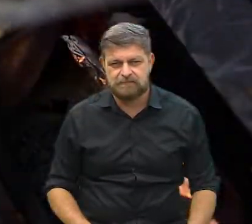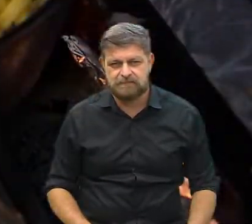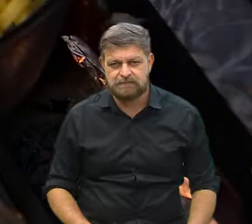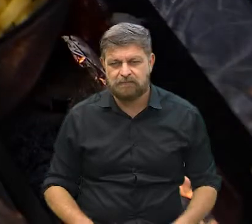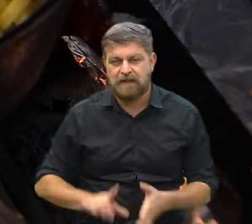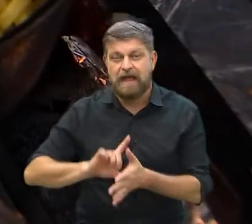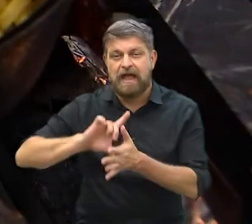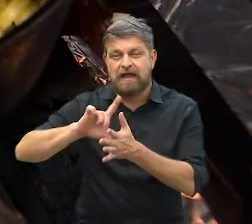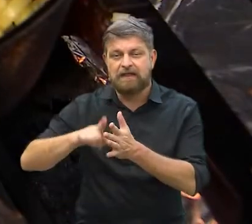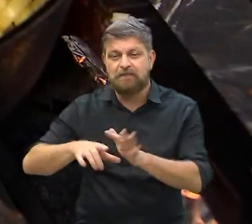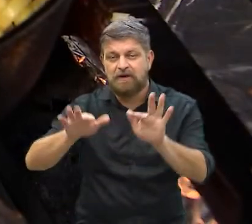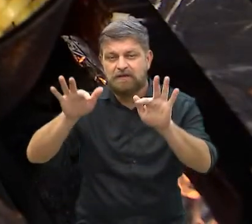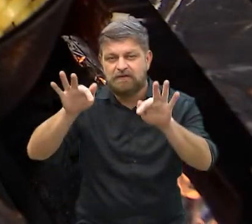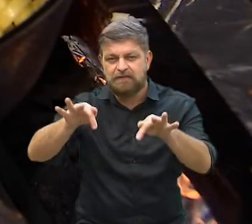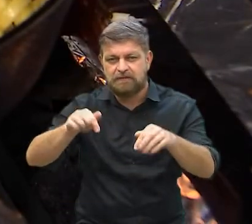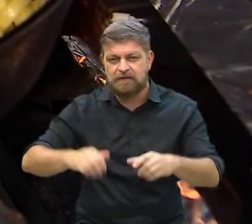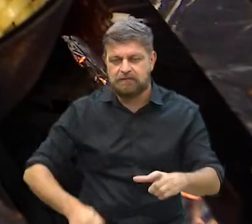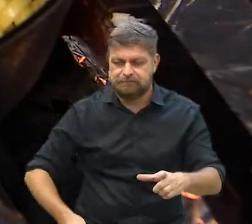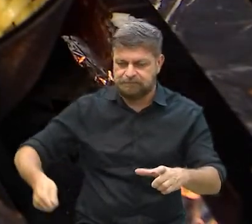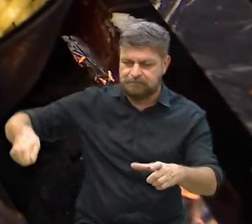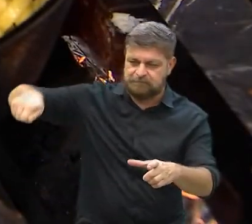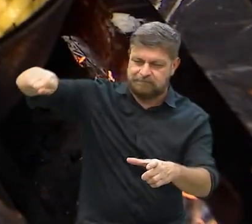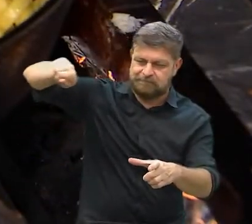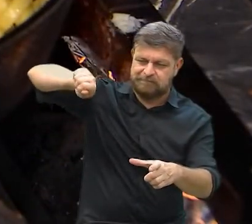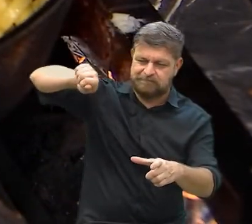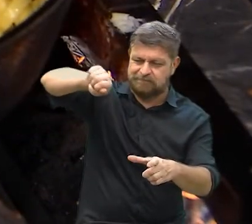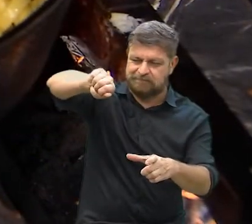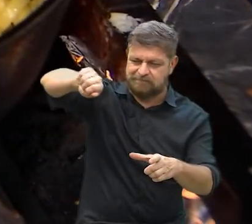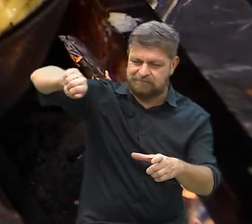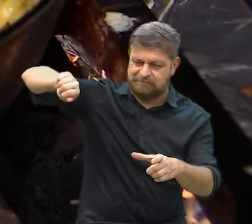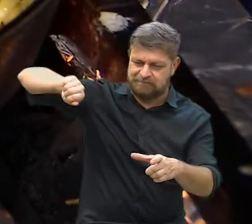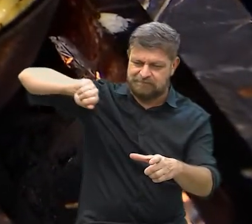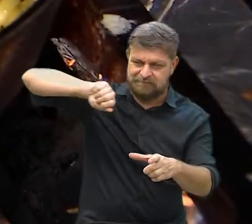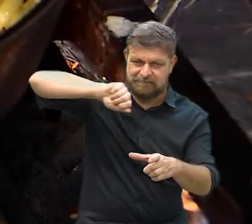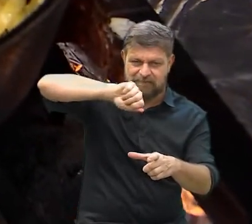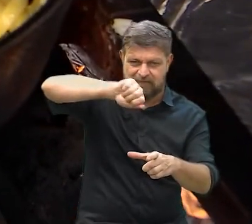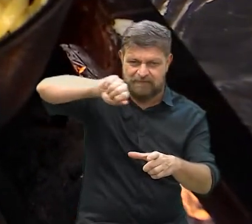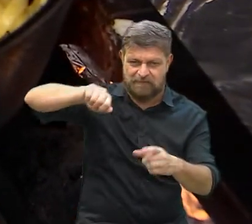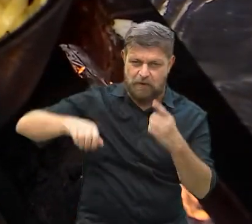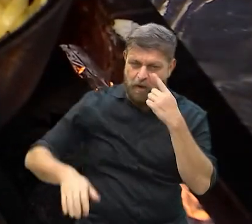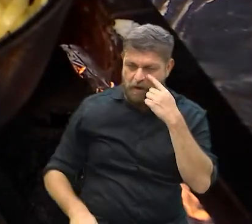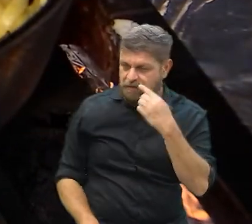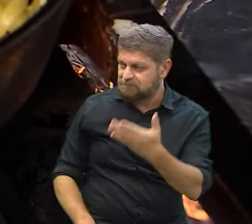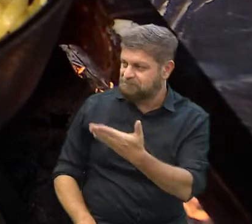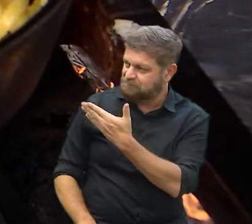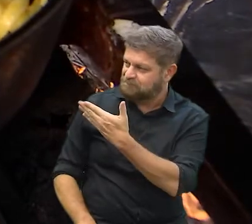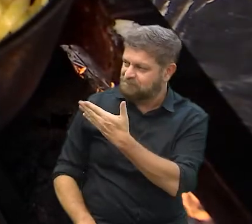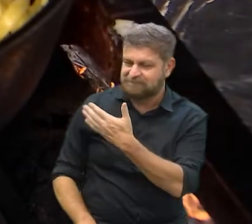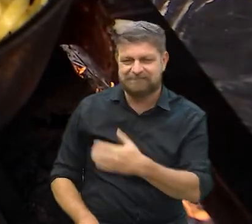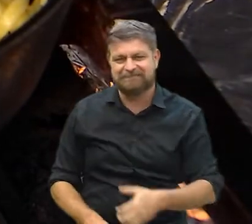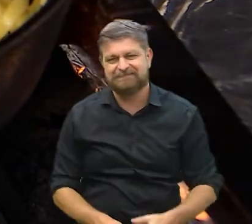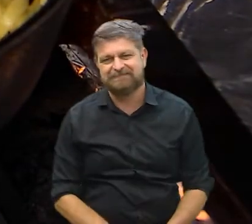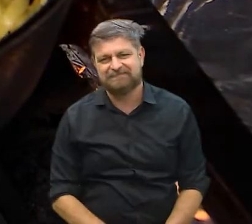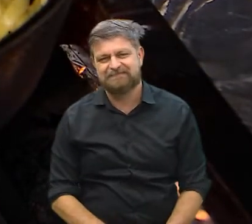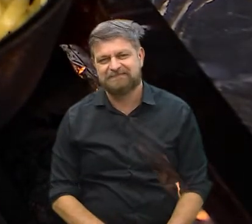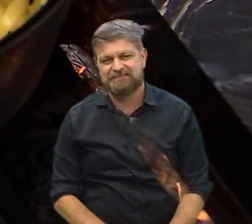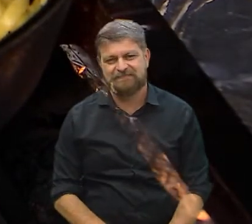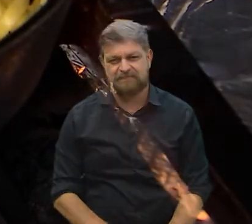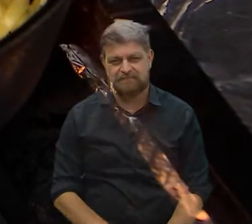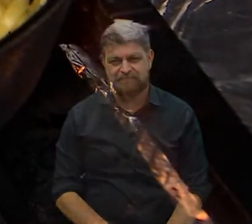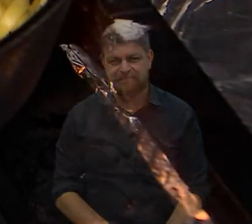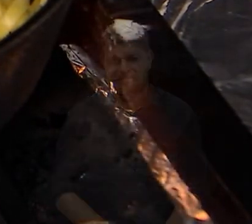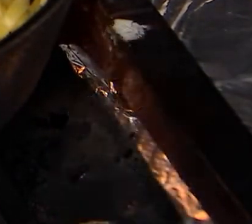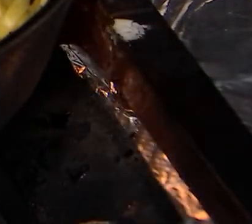E para finalizar a receita, pegue o molho que já está pronto e adicione na frigideira.